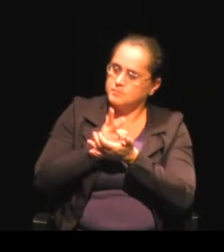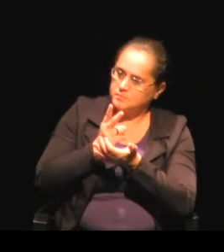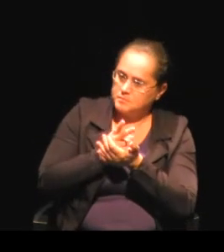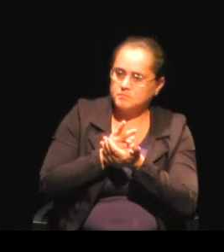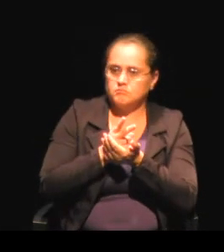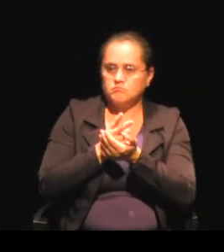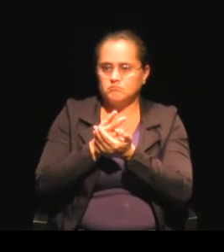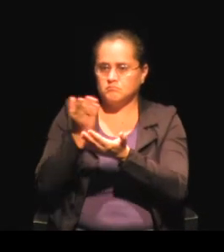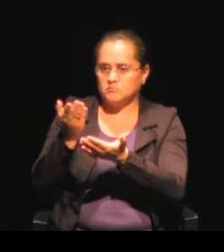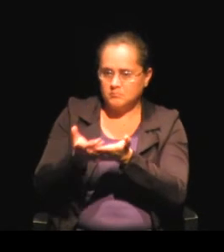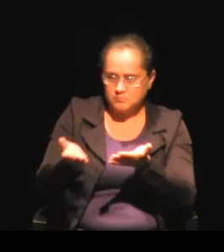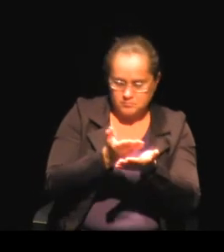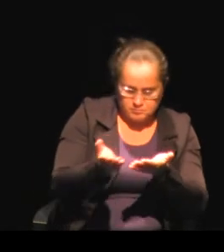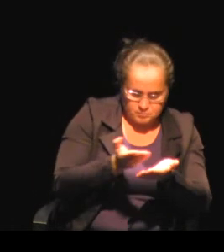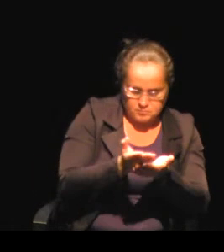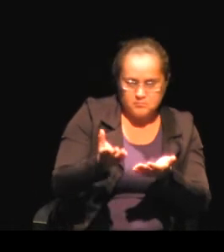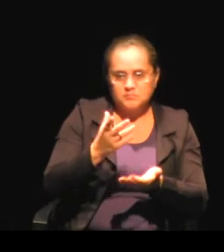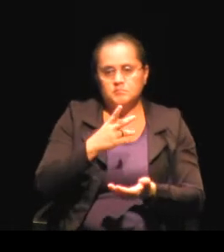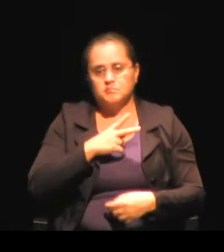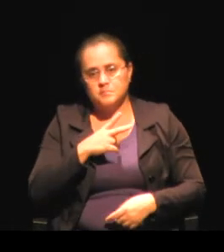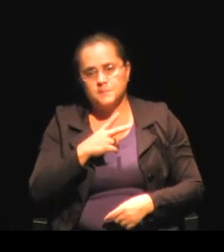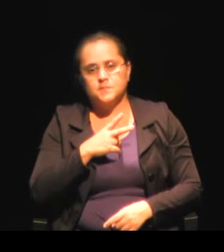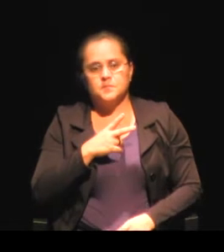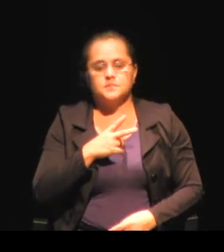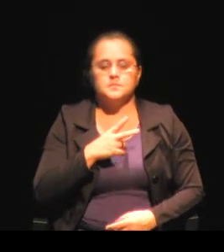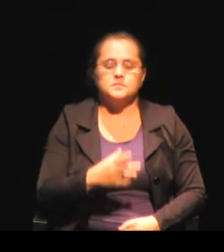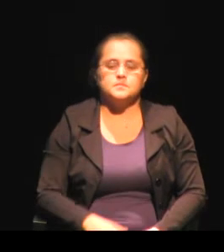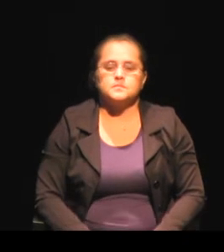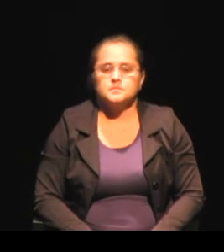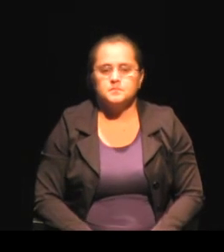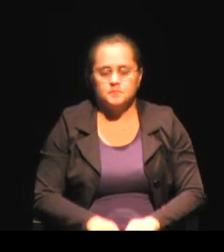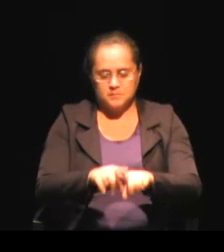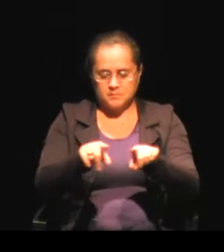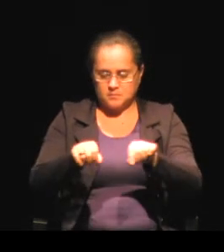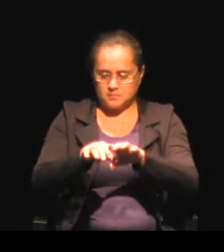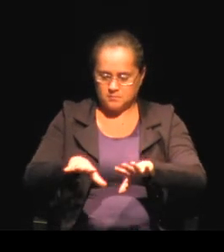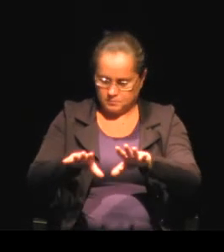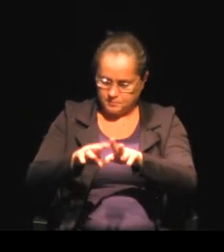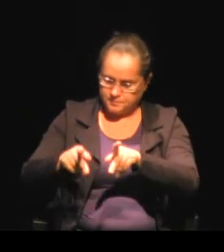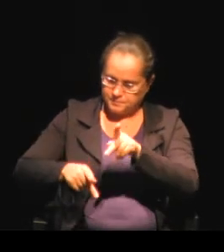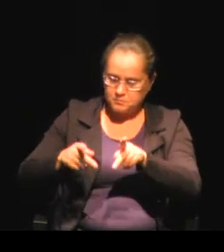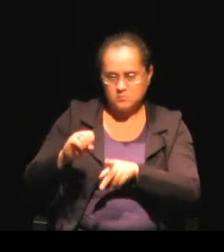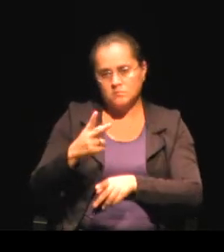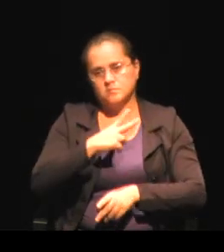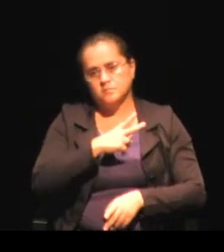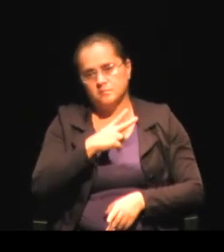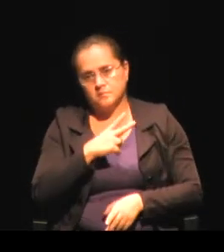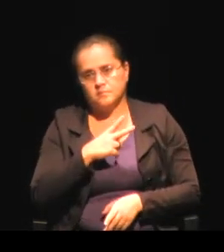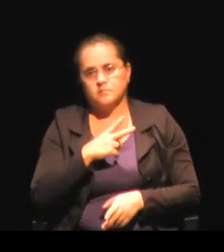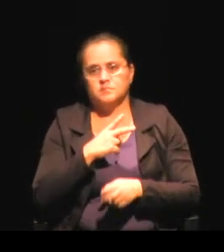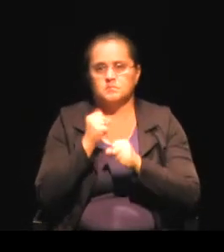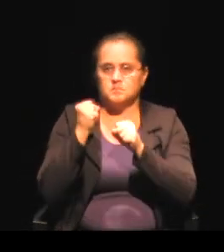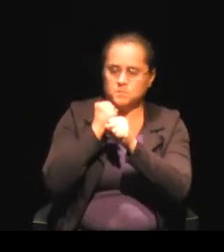ou da cidade, a gente tem sempre uma áreas perdidas, privadas, essa dicotomia absurda entre espaço público e espaço